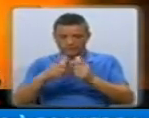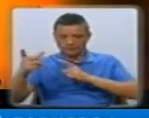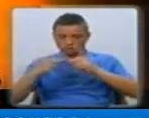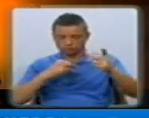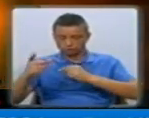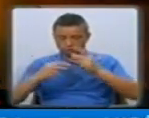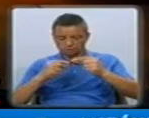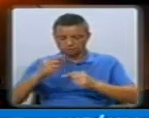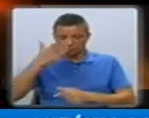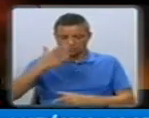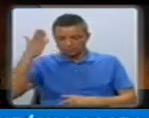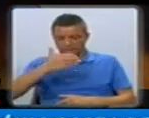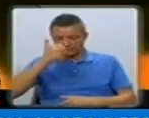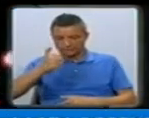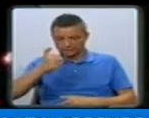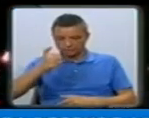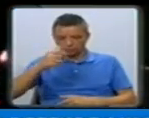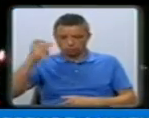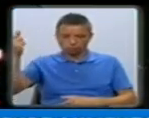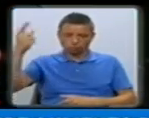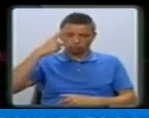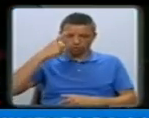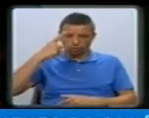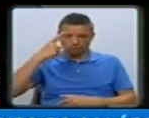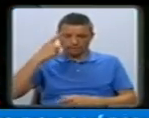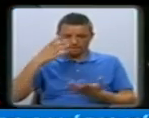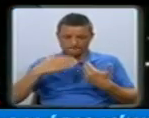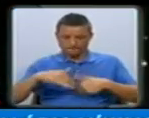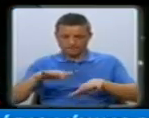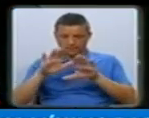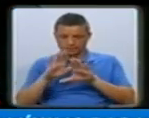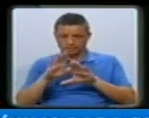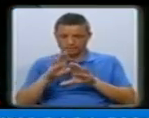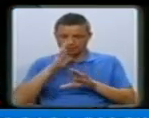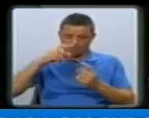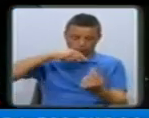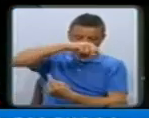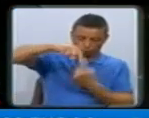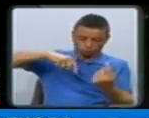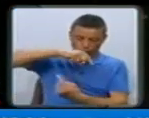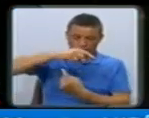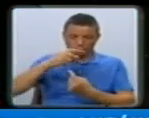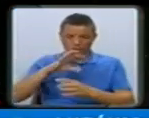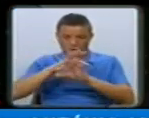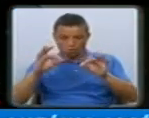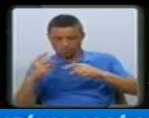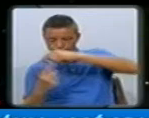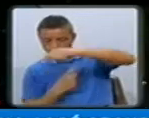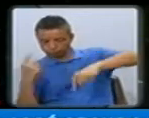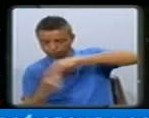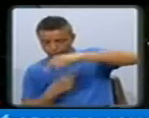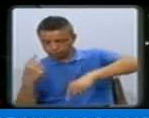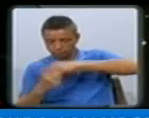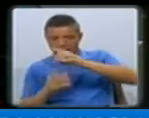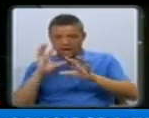cerca de 1/5 da massa do Sol. É um duodinâmico, autenticamente. E giram um à volta do outro, à volta do seu centro